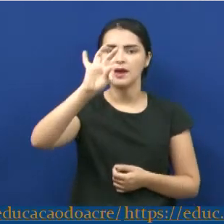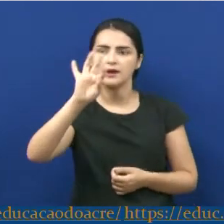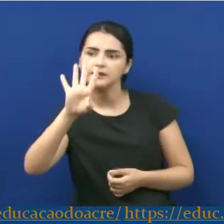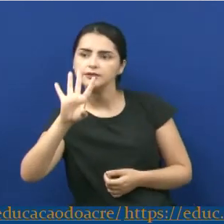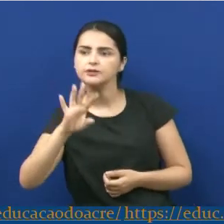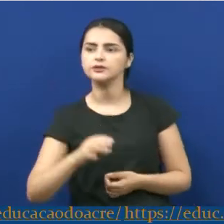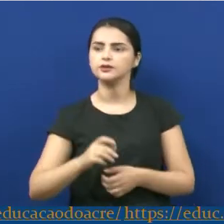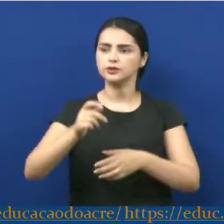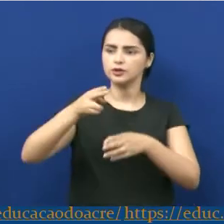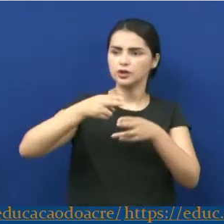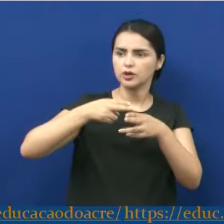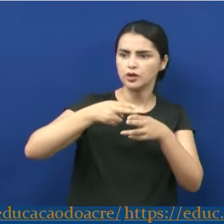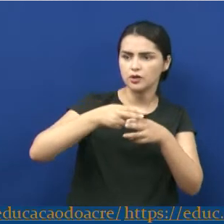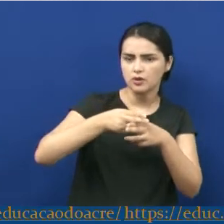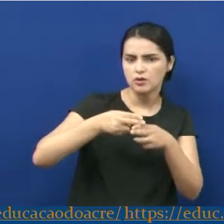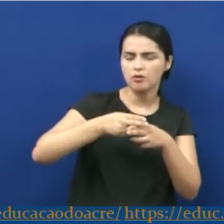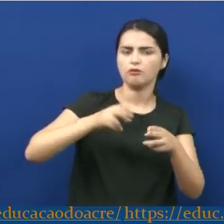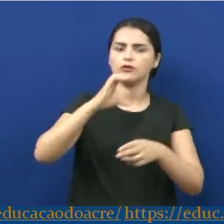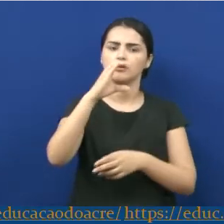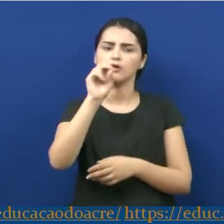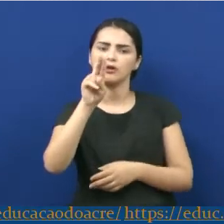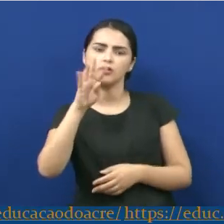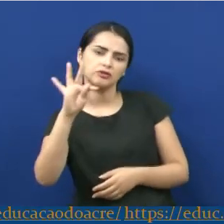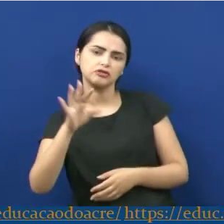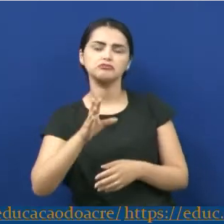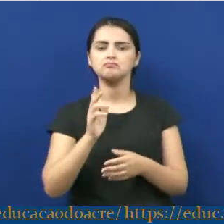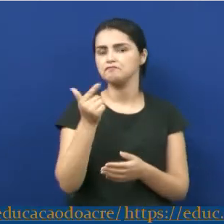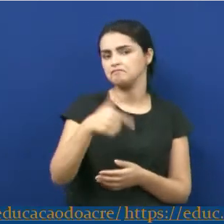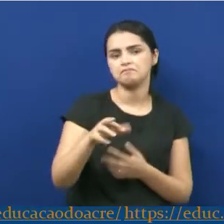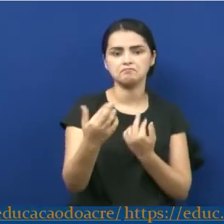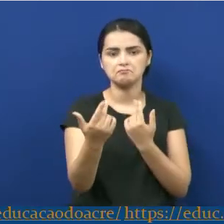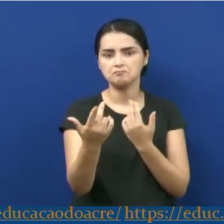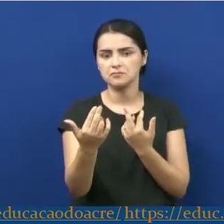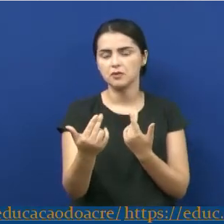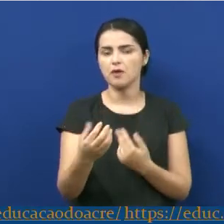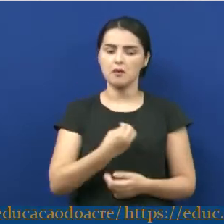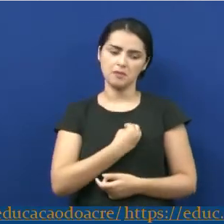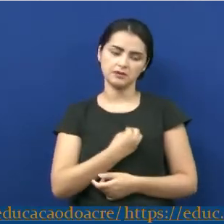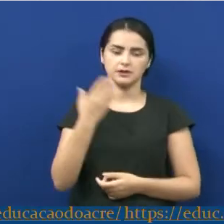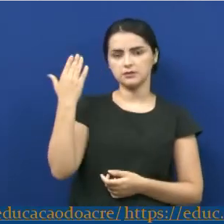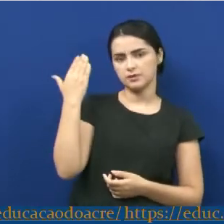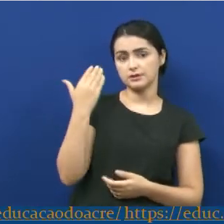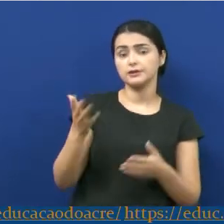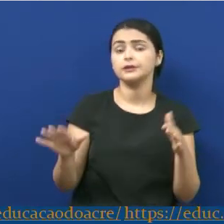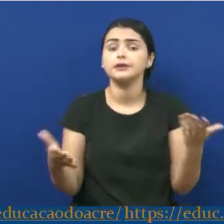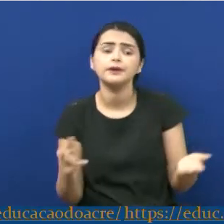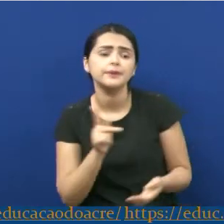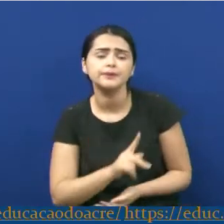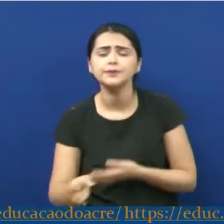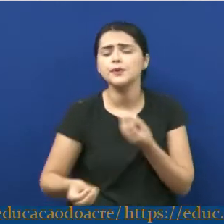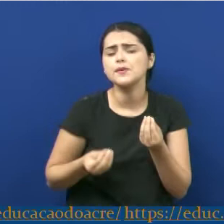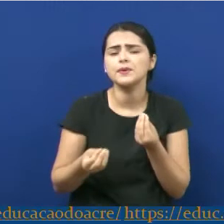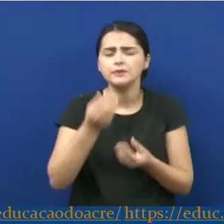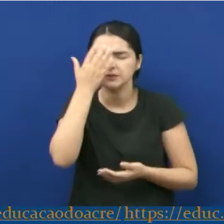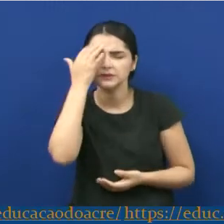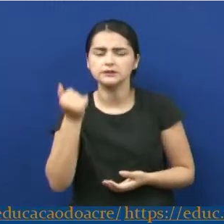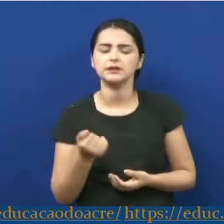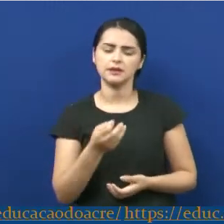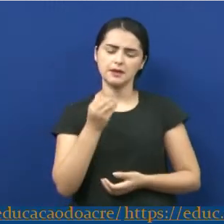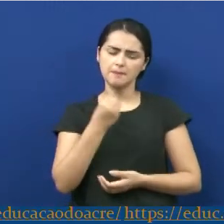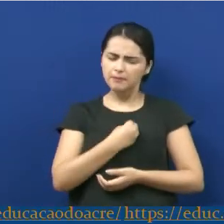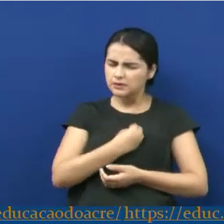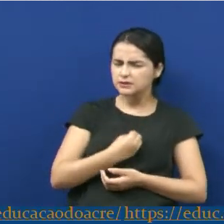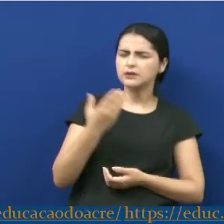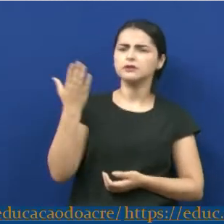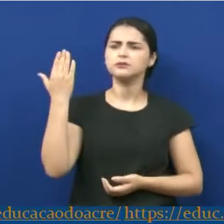Cut, cortar. Cut, cut. Tanto no passado quanto no presente. E aí, professor, como é que eu sei que é presente e é